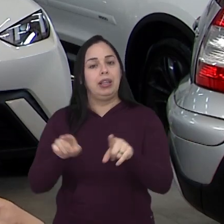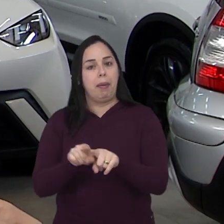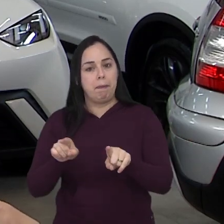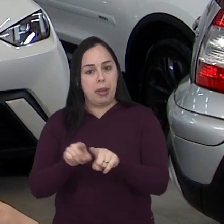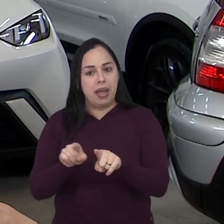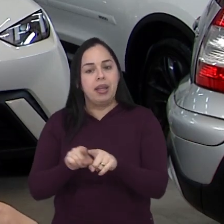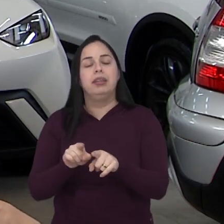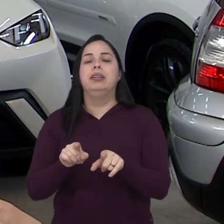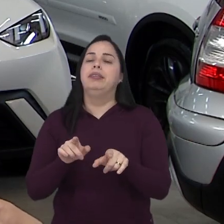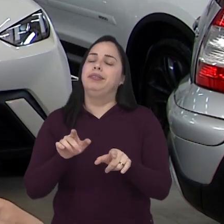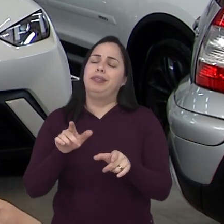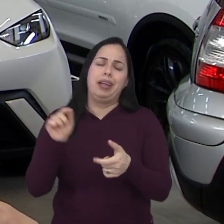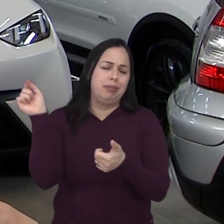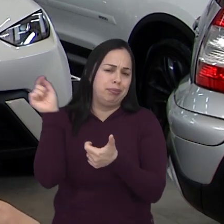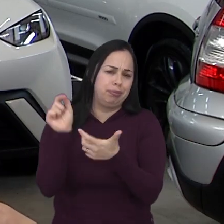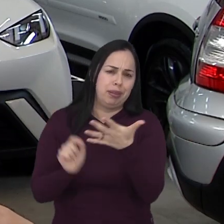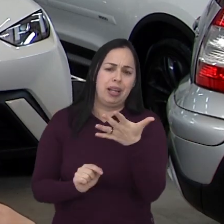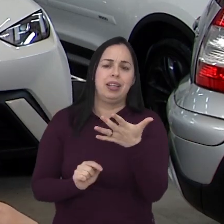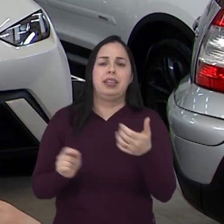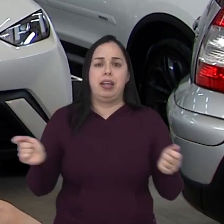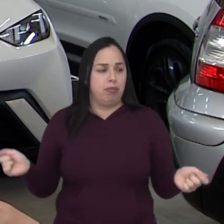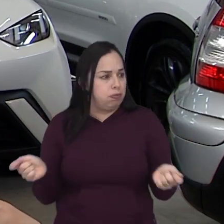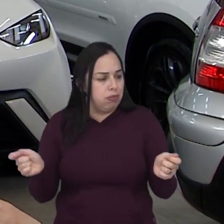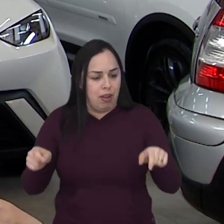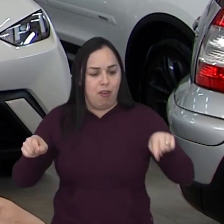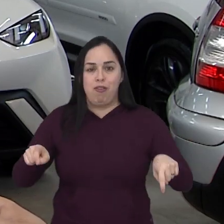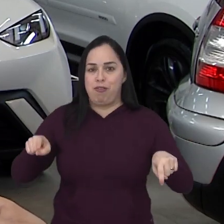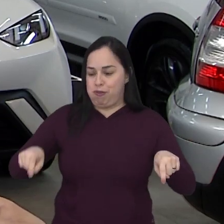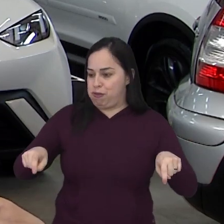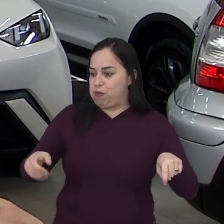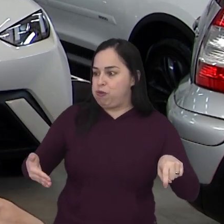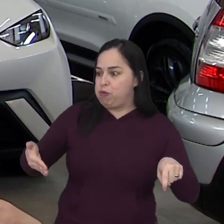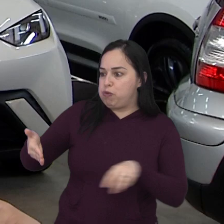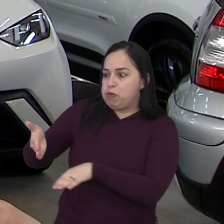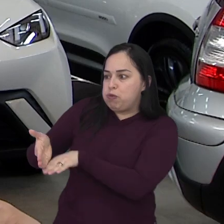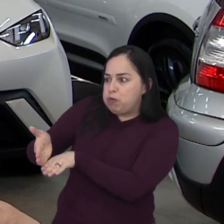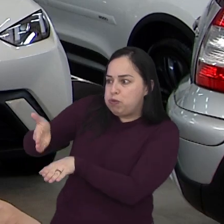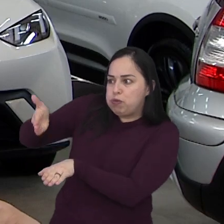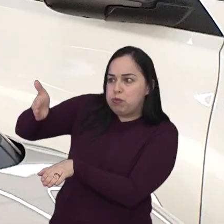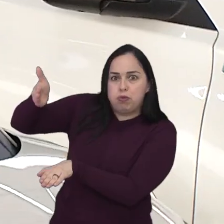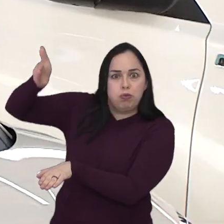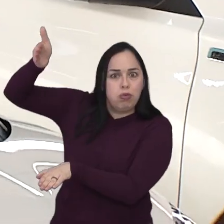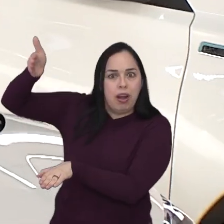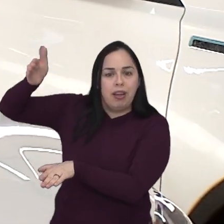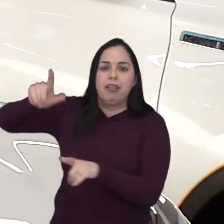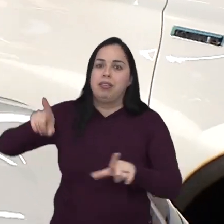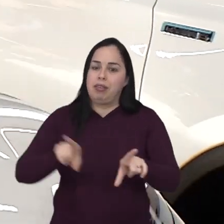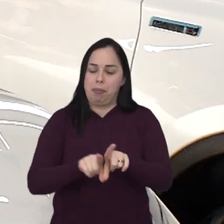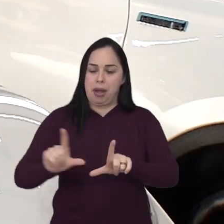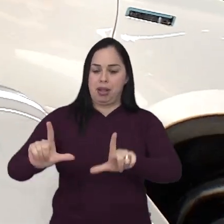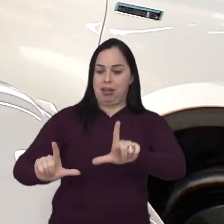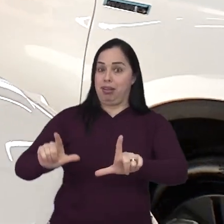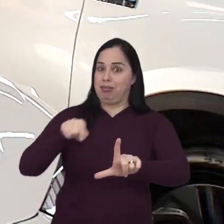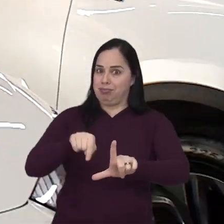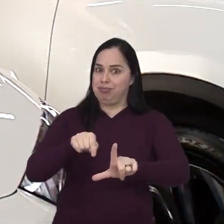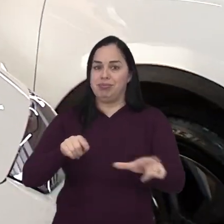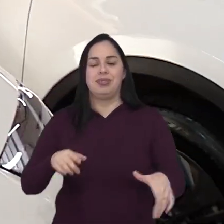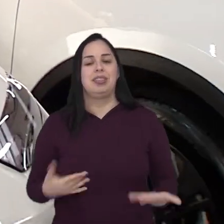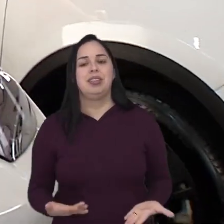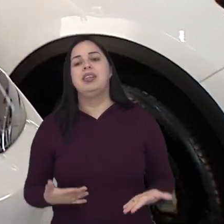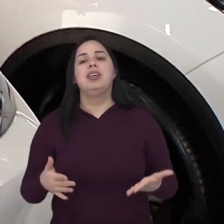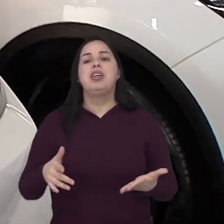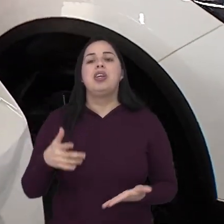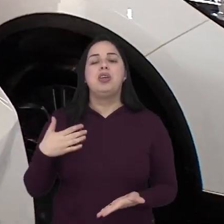aquele assistência rampa também. Então os modelos saem com vidro elétrico, então com multimídia. E uma das tendências ainda dentro